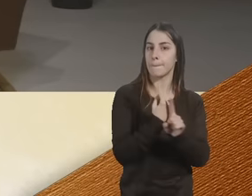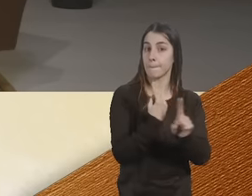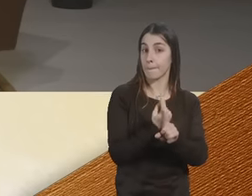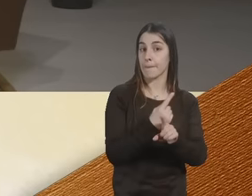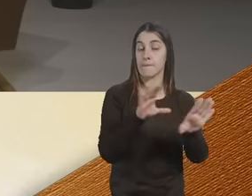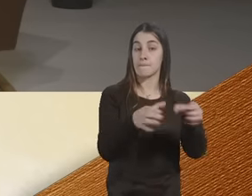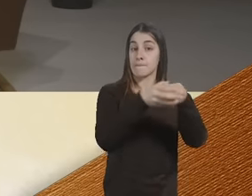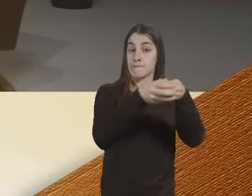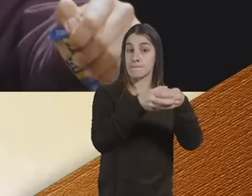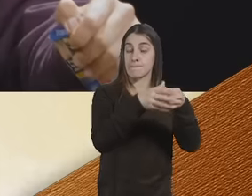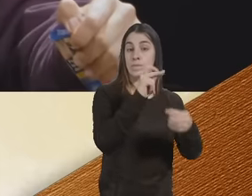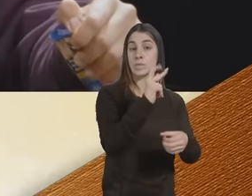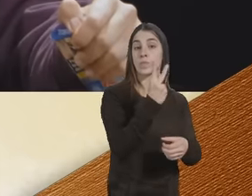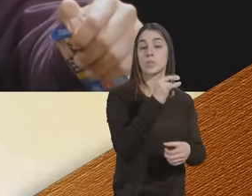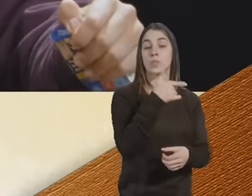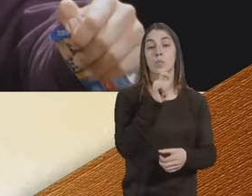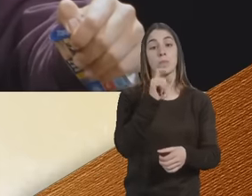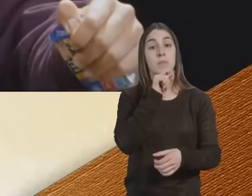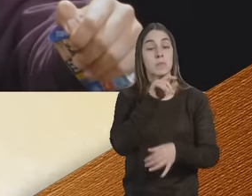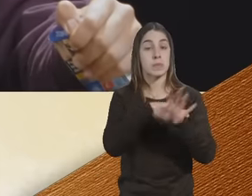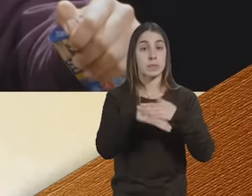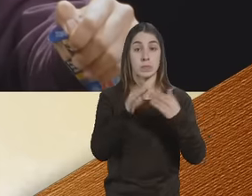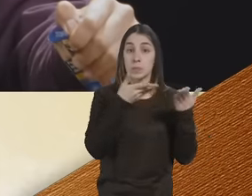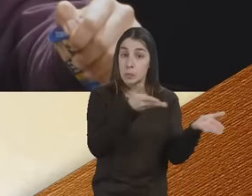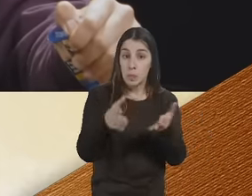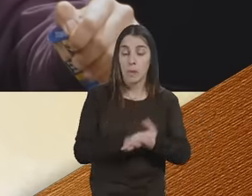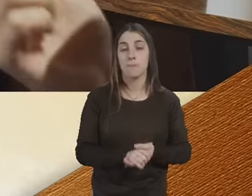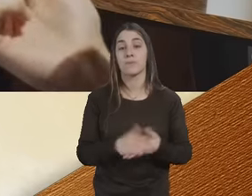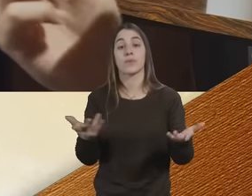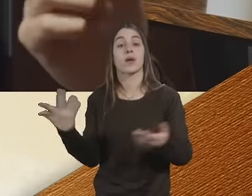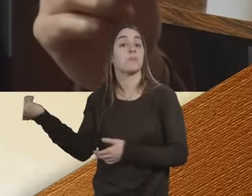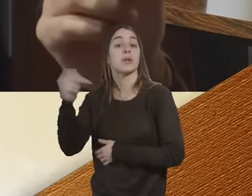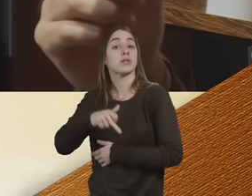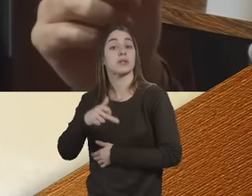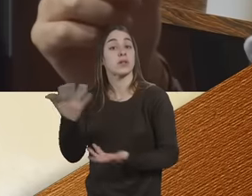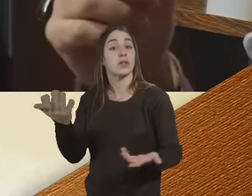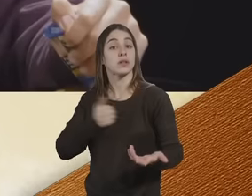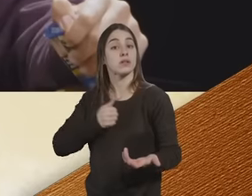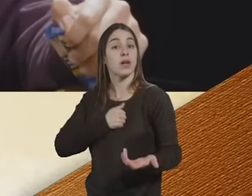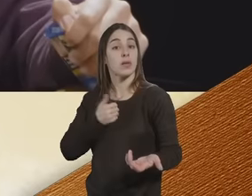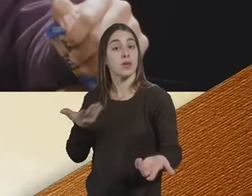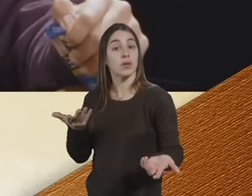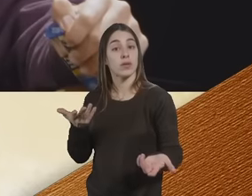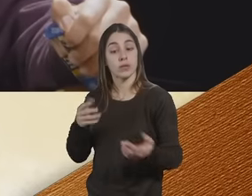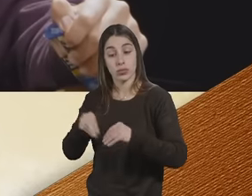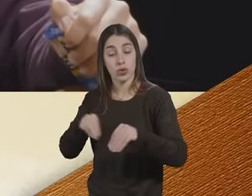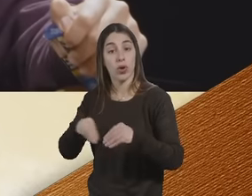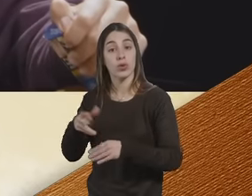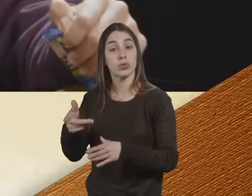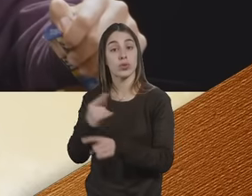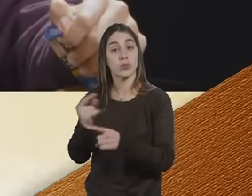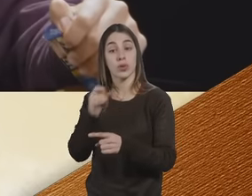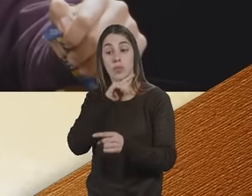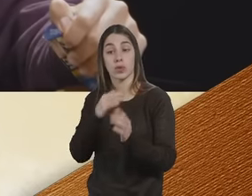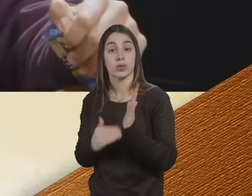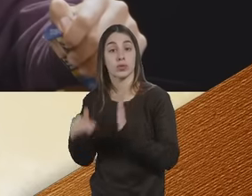avintense possa fazer para ajudar. Sei lá, Vitor, aparecer nos jogos ao sábado, que o Abinho está para subir. Vai jogar o Gusto este fim de